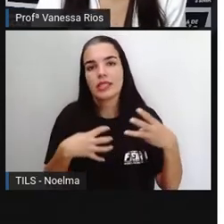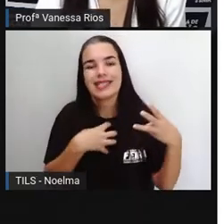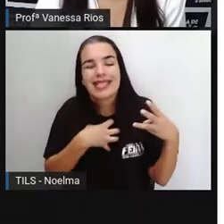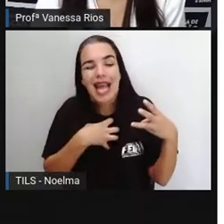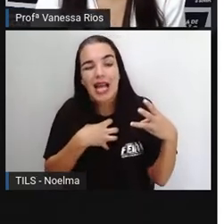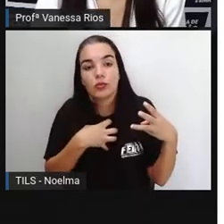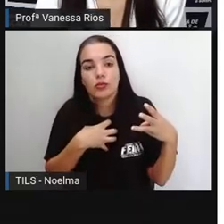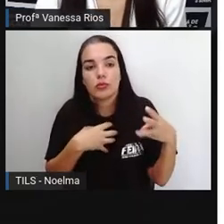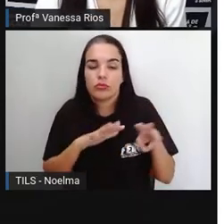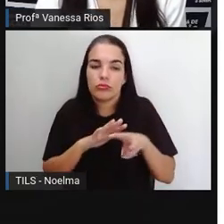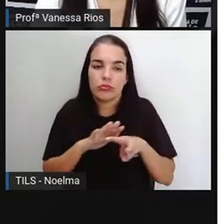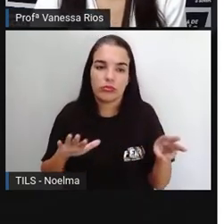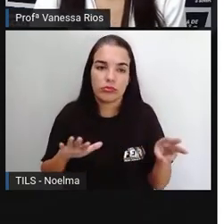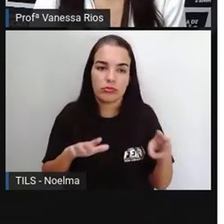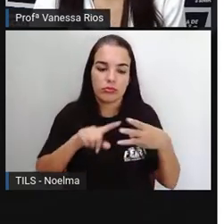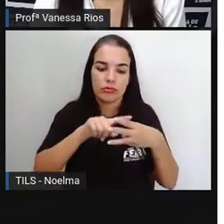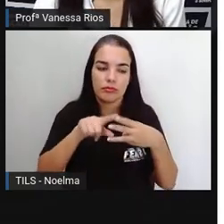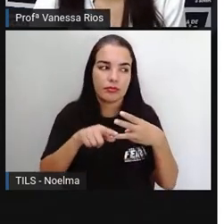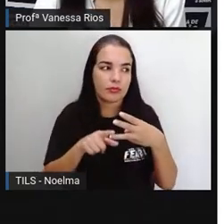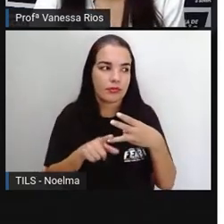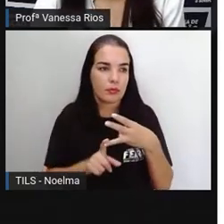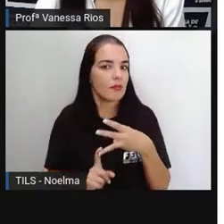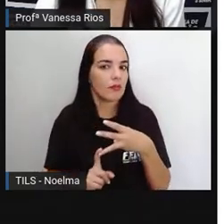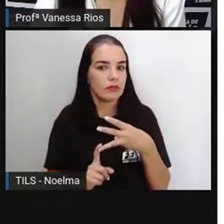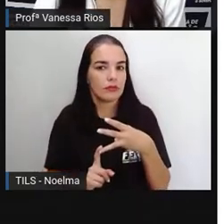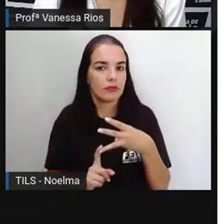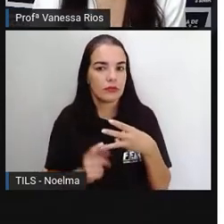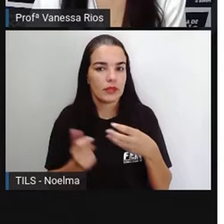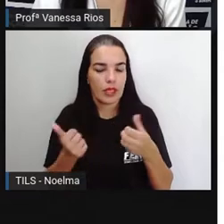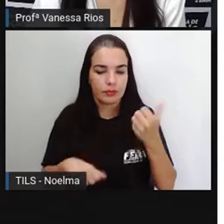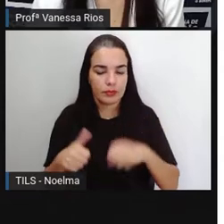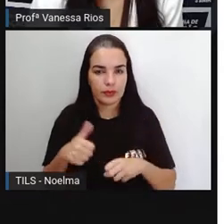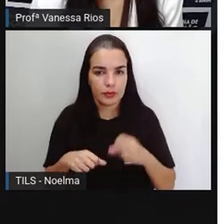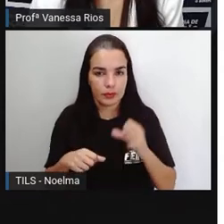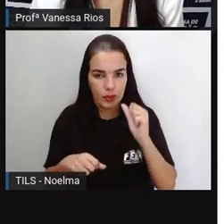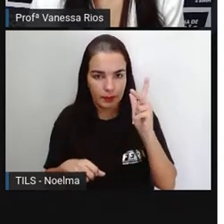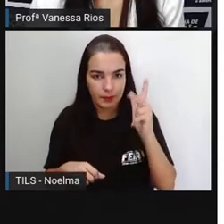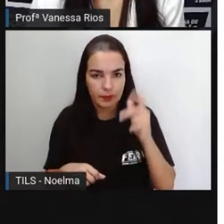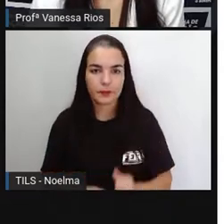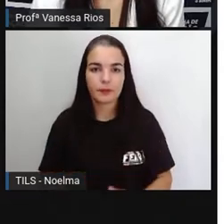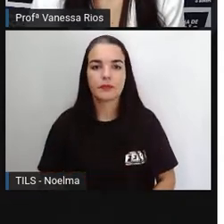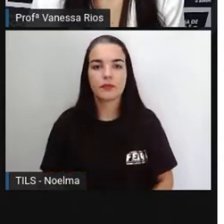está presente compondo o ar que a gente respira.